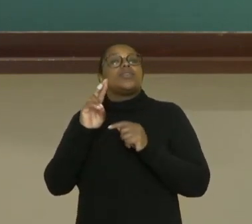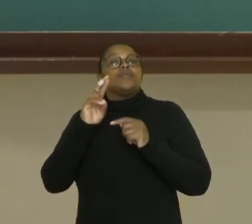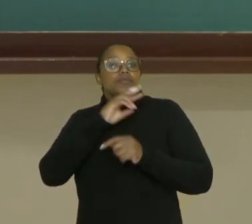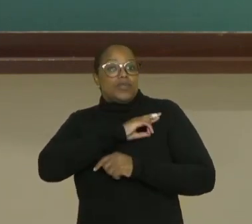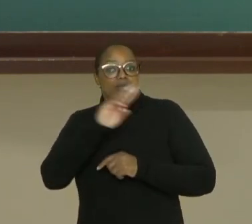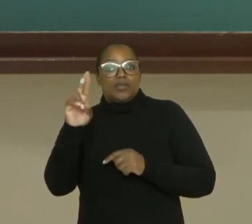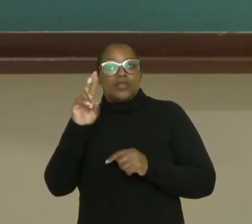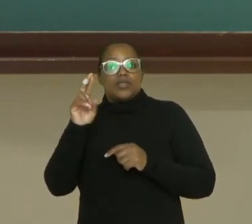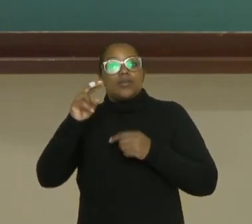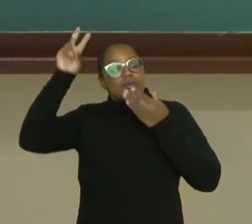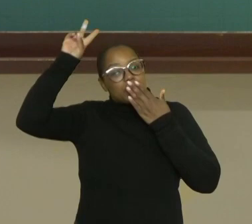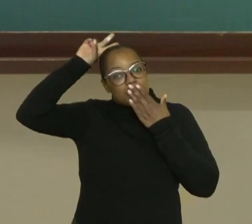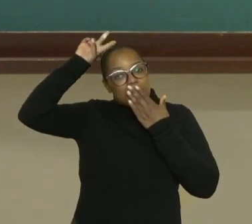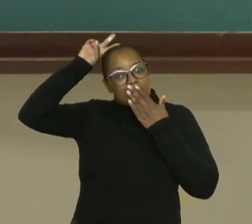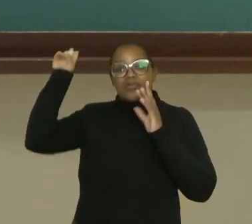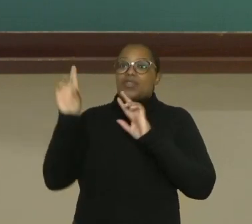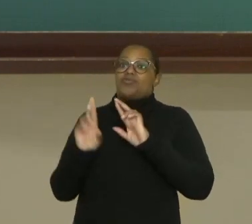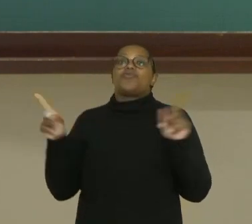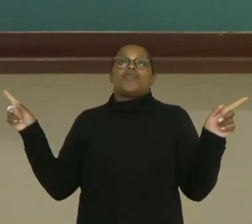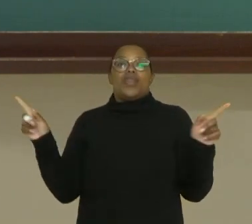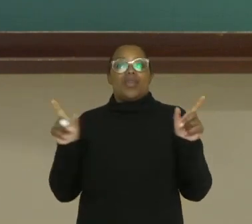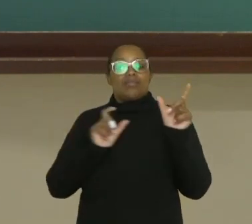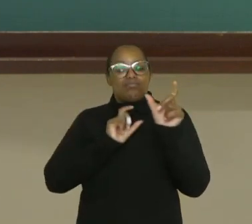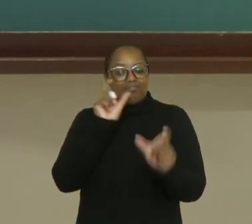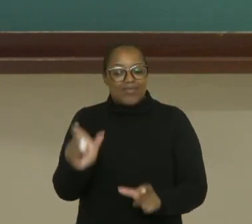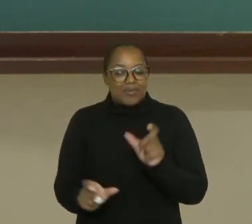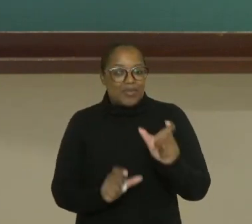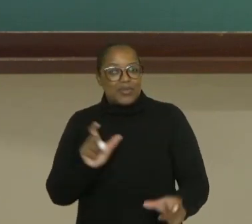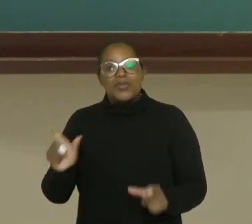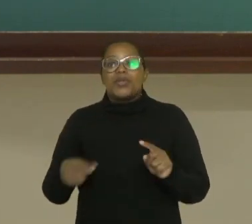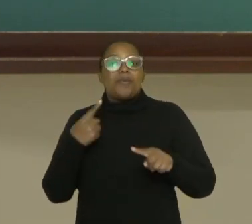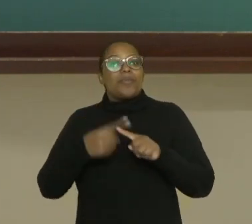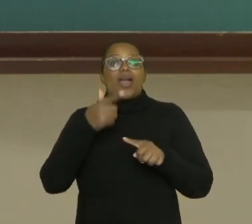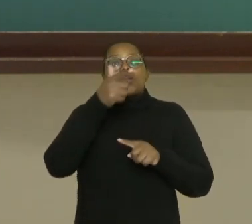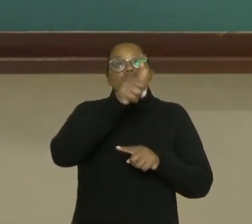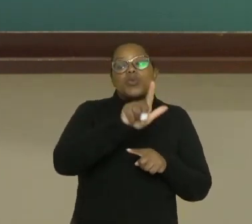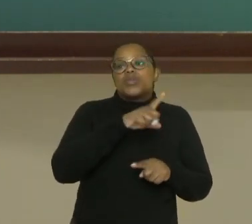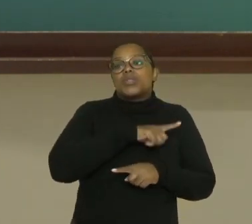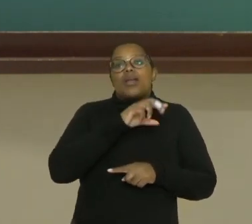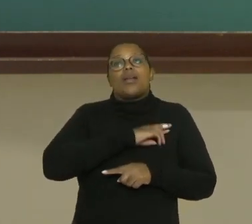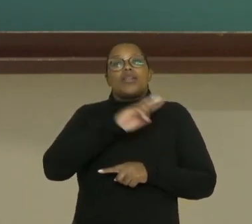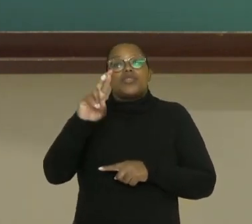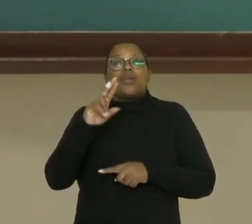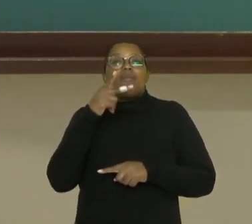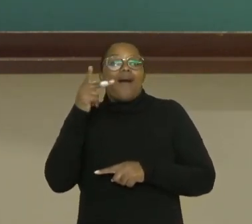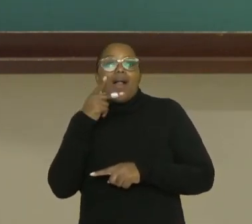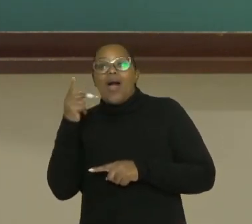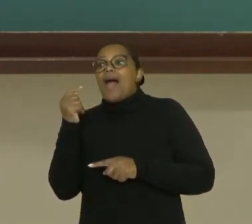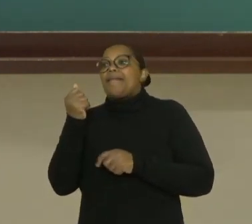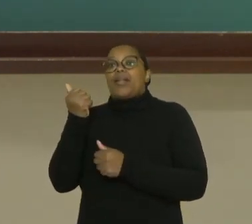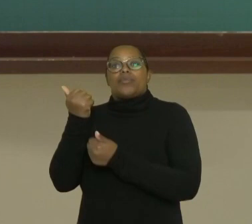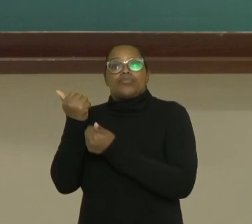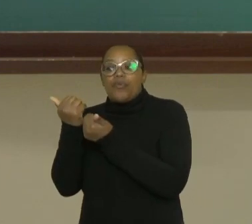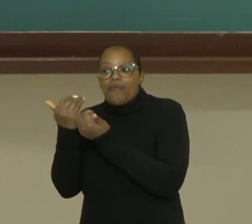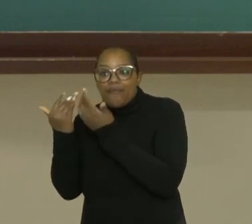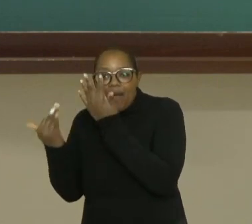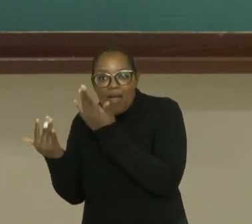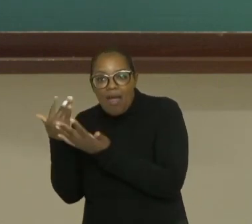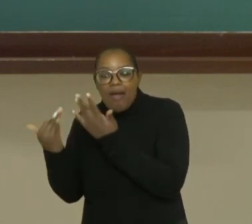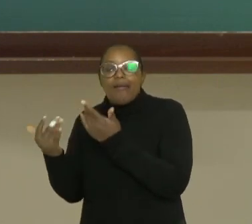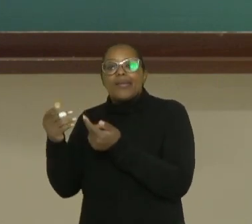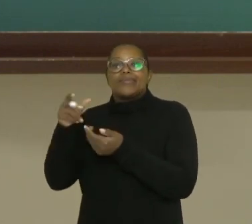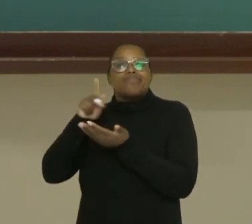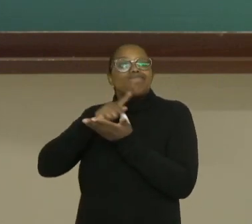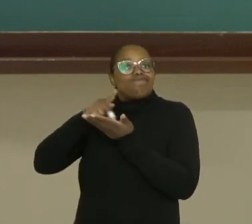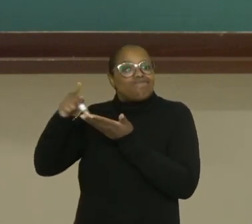no mundo depois da morte, pecado, enfim, punição, céu e inferno. Para eles, a religiosidade é a